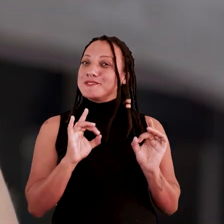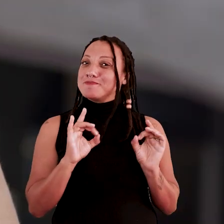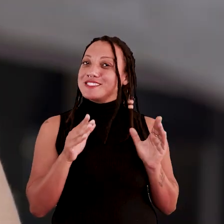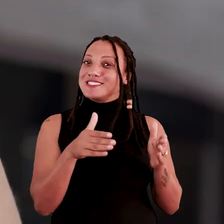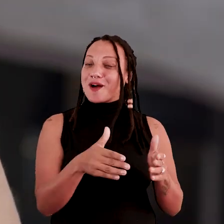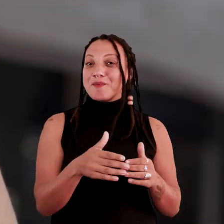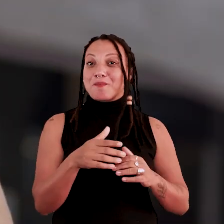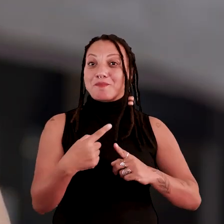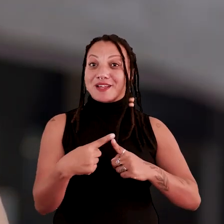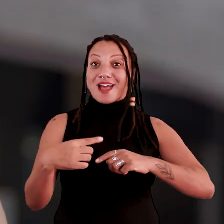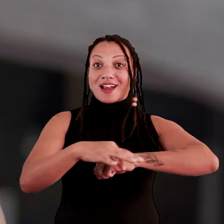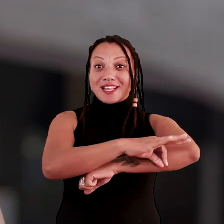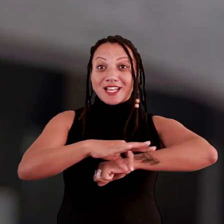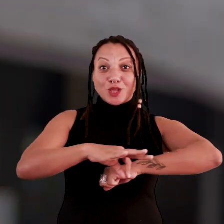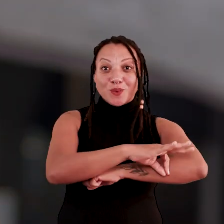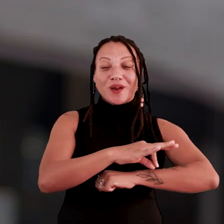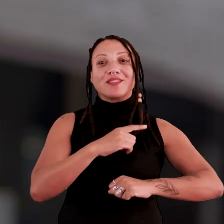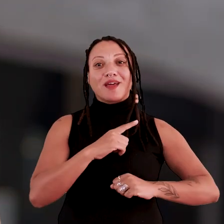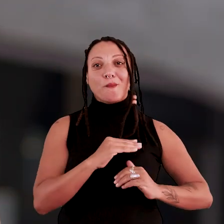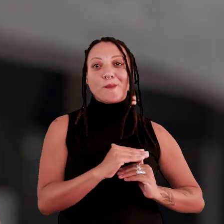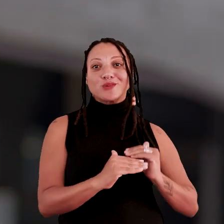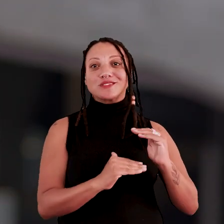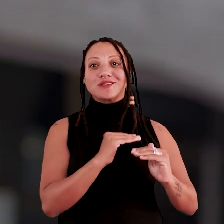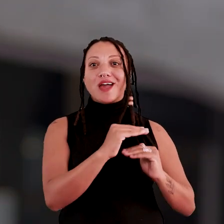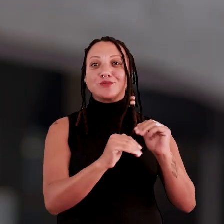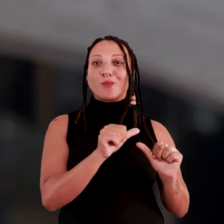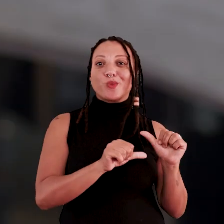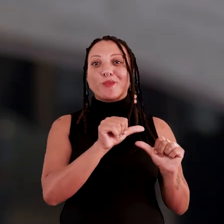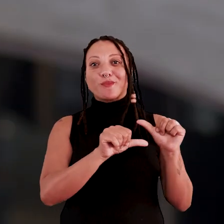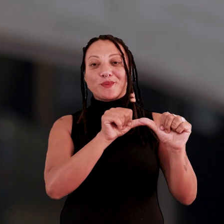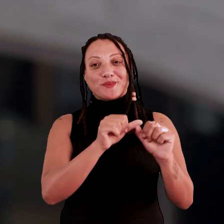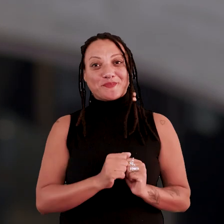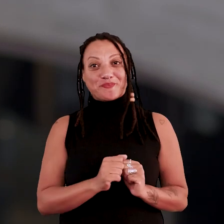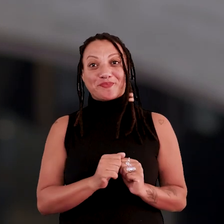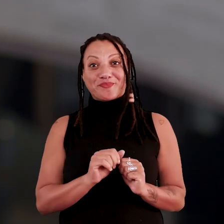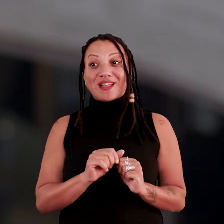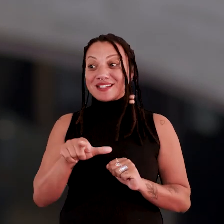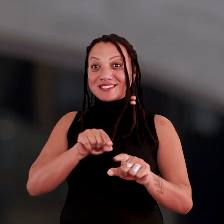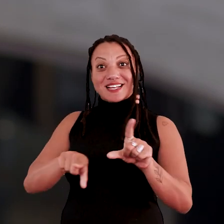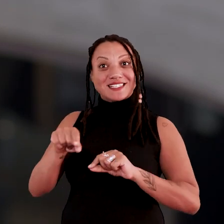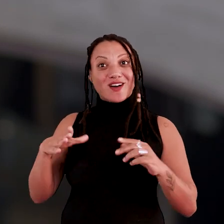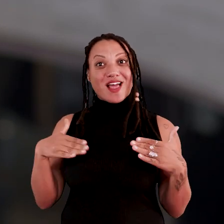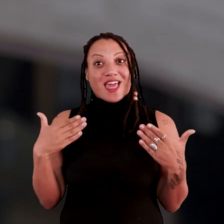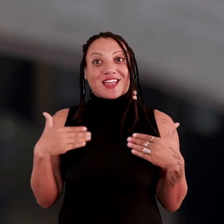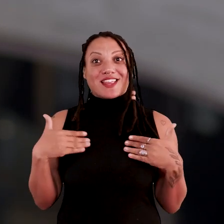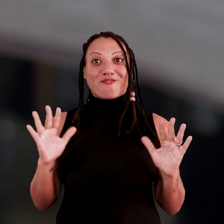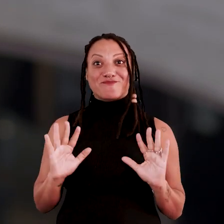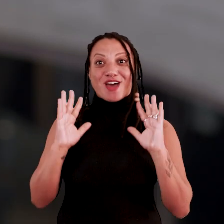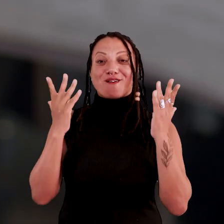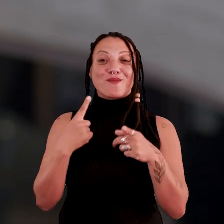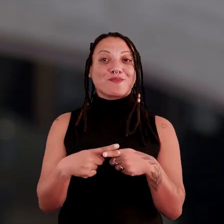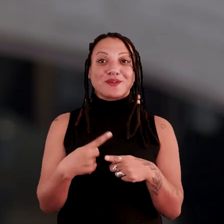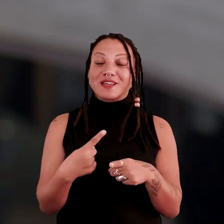A seleção foi uma alegria, já estamos comemorando desde então. Por quê? Porque o fato de ser uma arquitetura